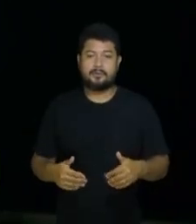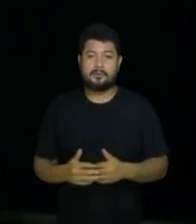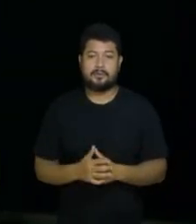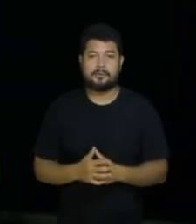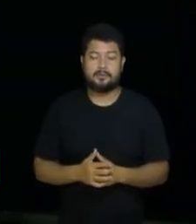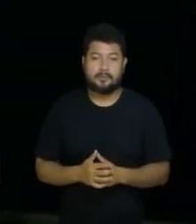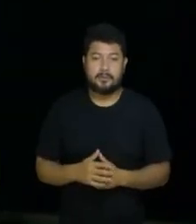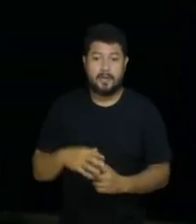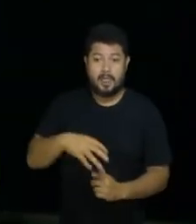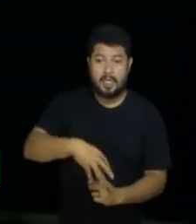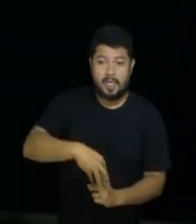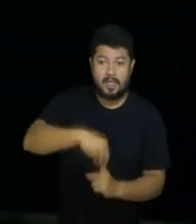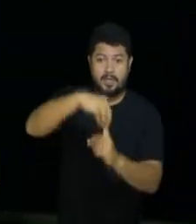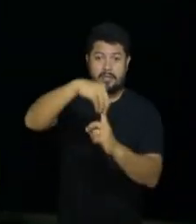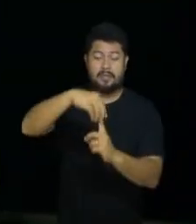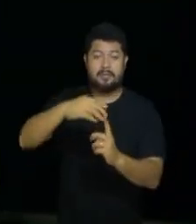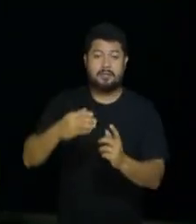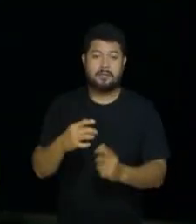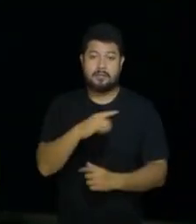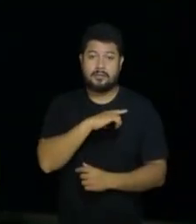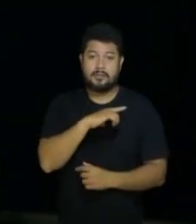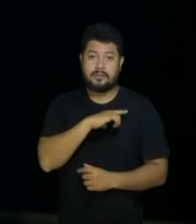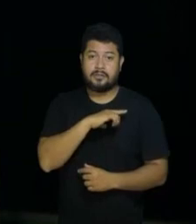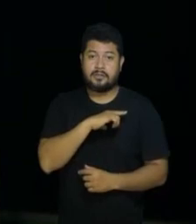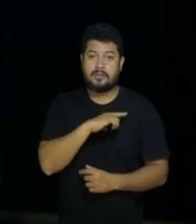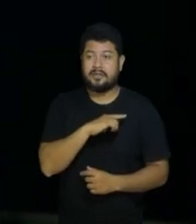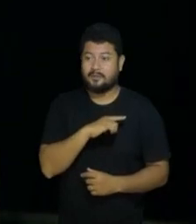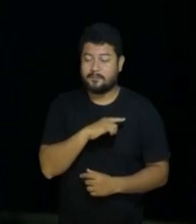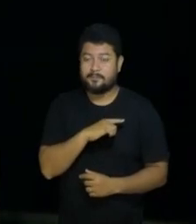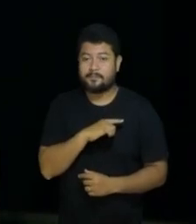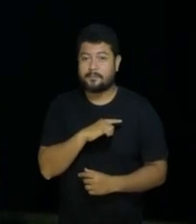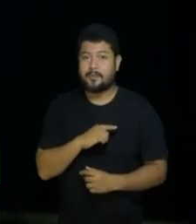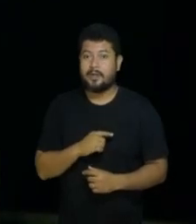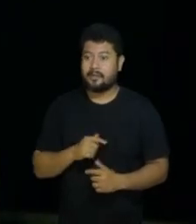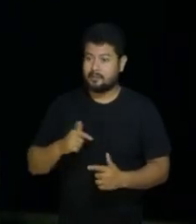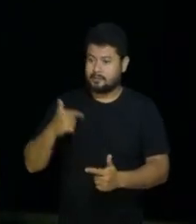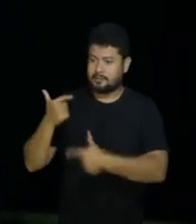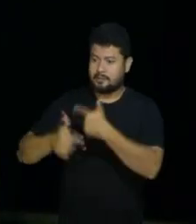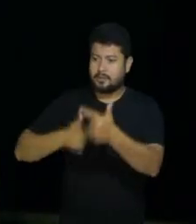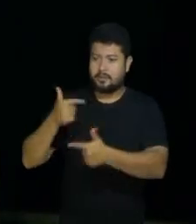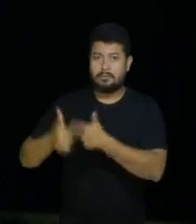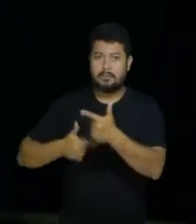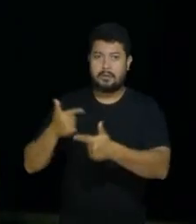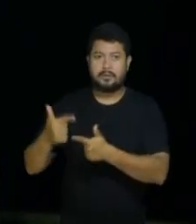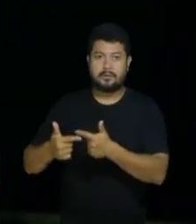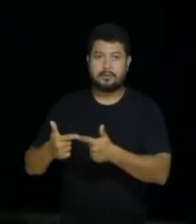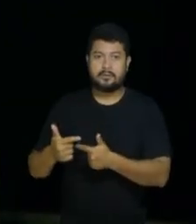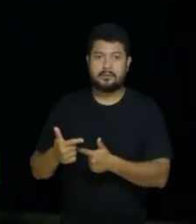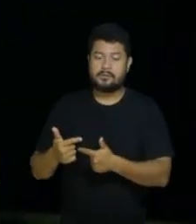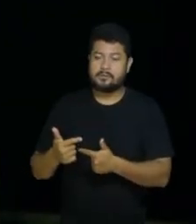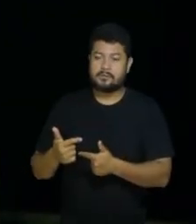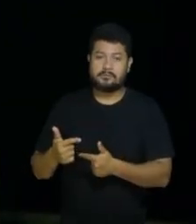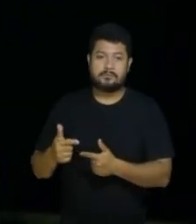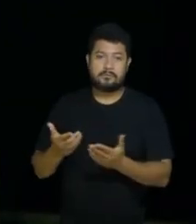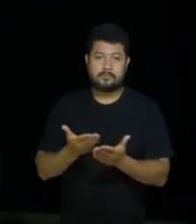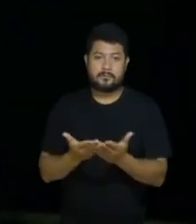destacando que nós teremos um trabalho do qual nenhum deputado estadual